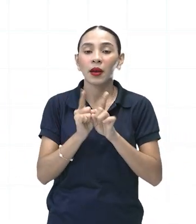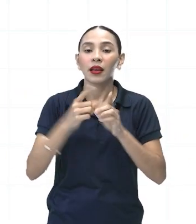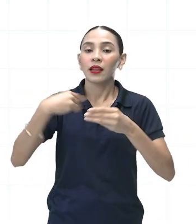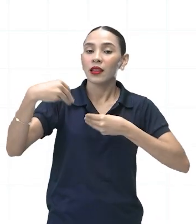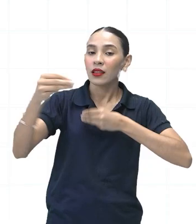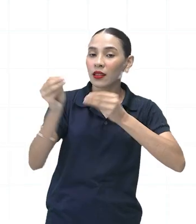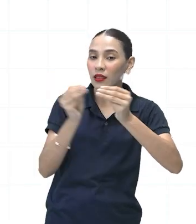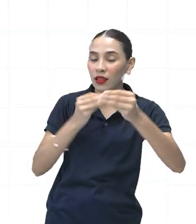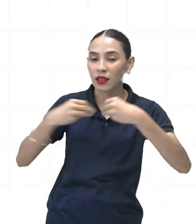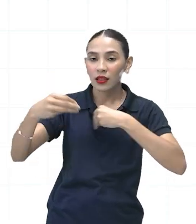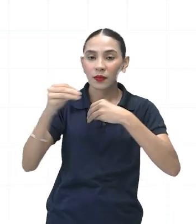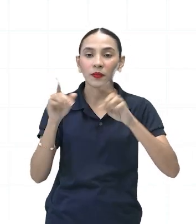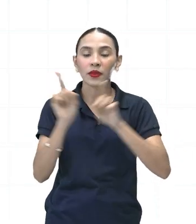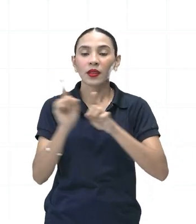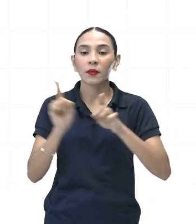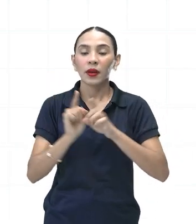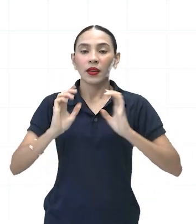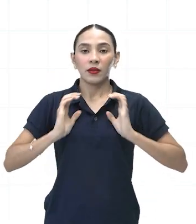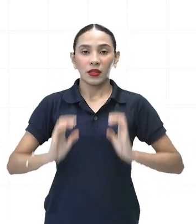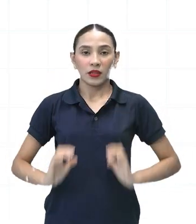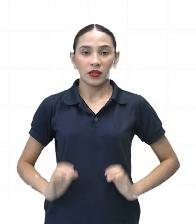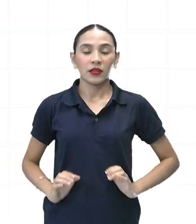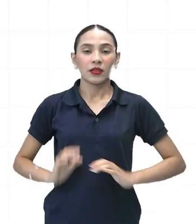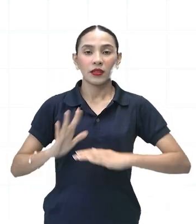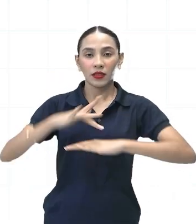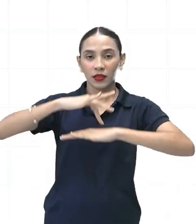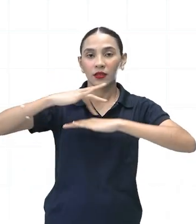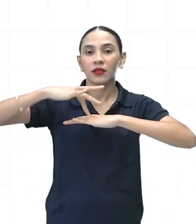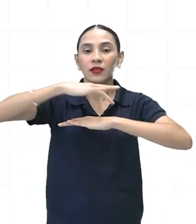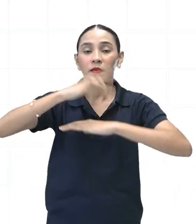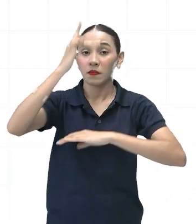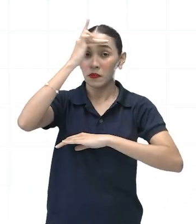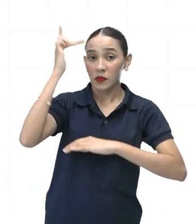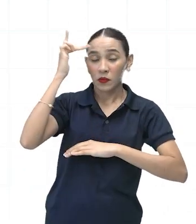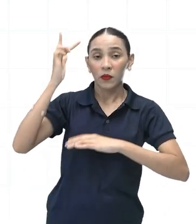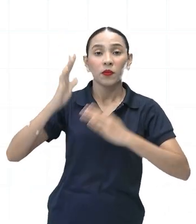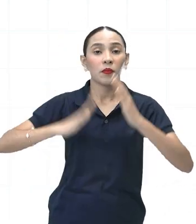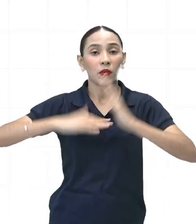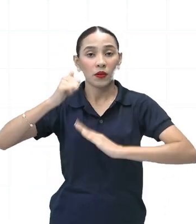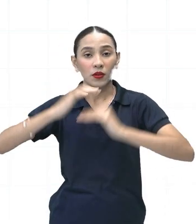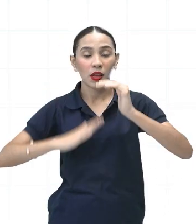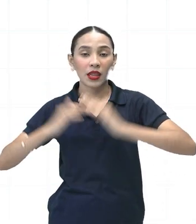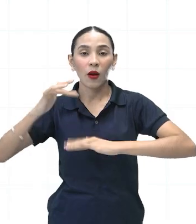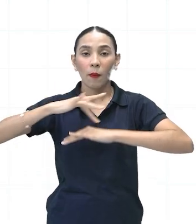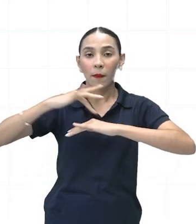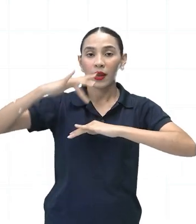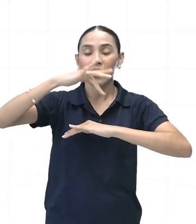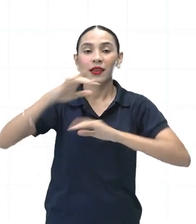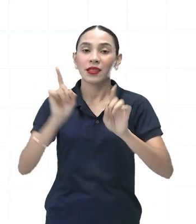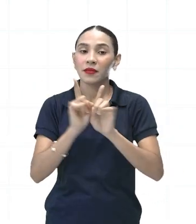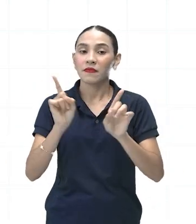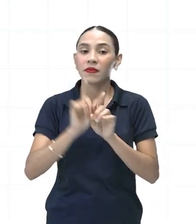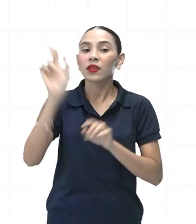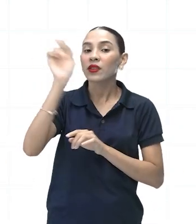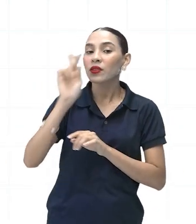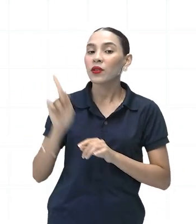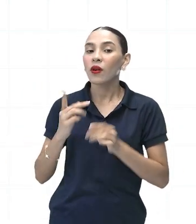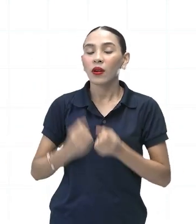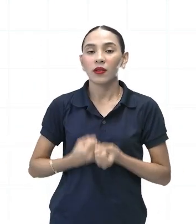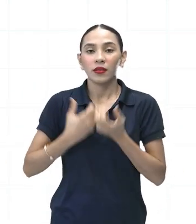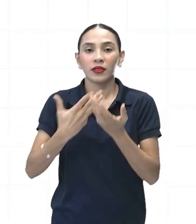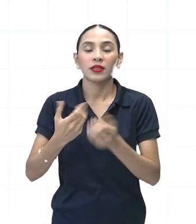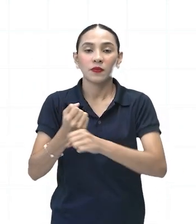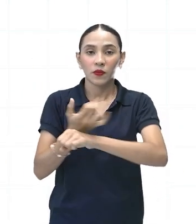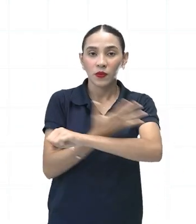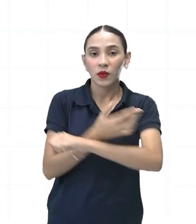leveza, fluidez e postura elegante dos bailarinos, além de conter histórias e transmitir